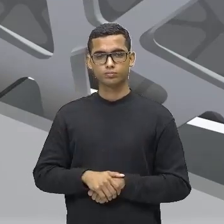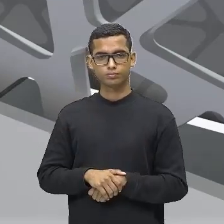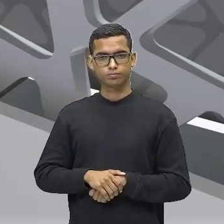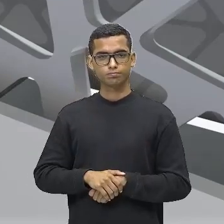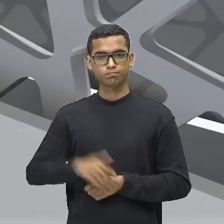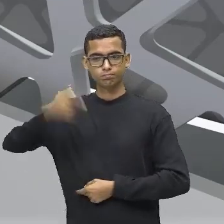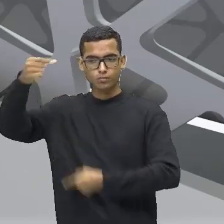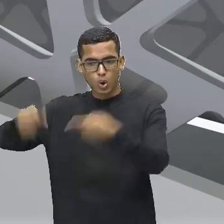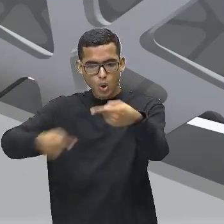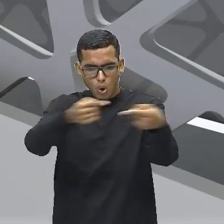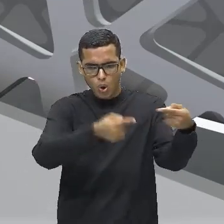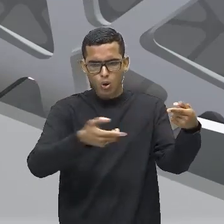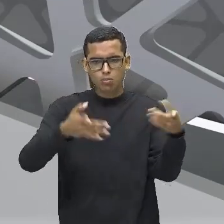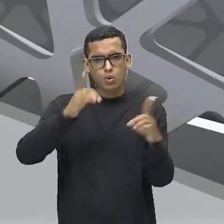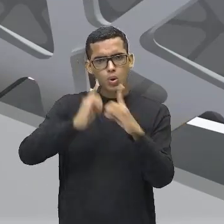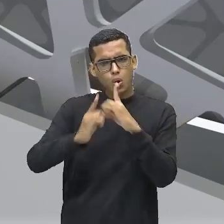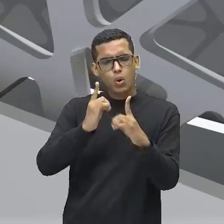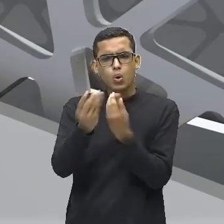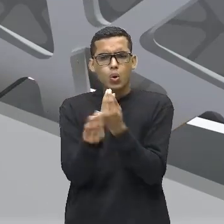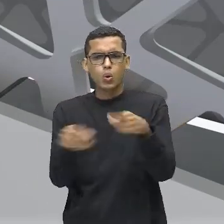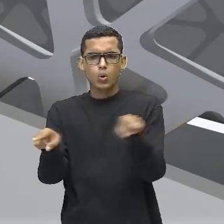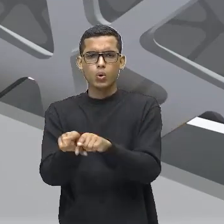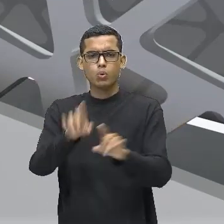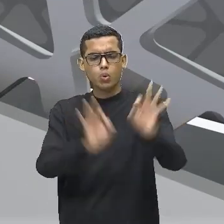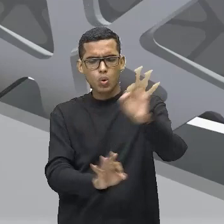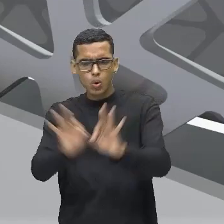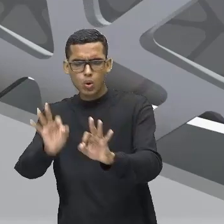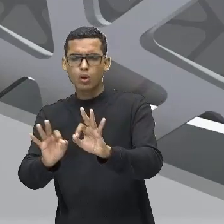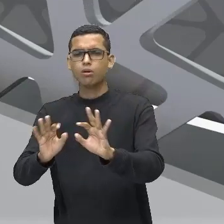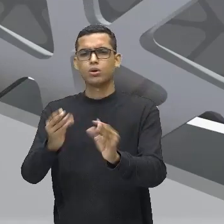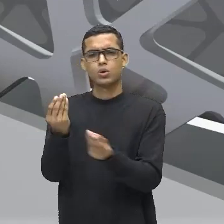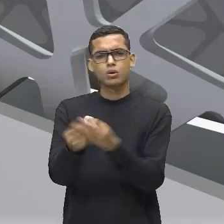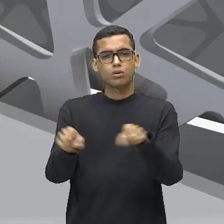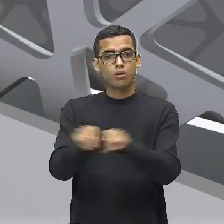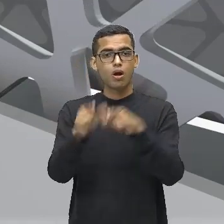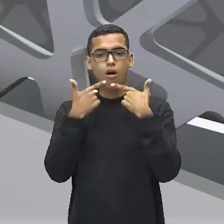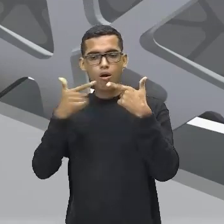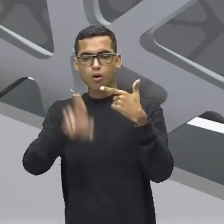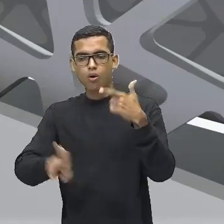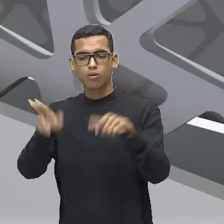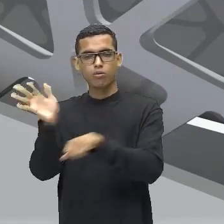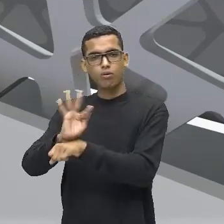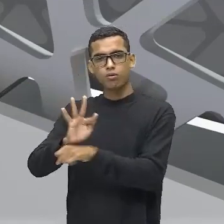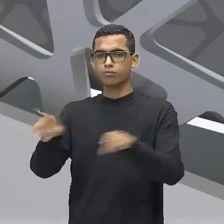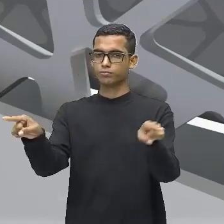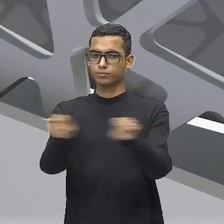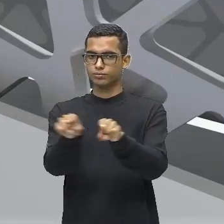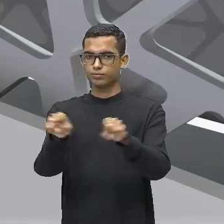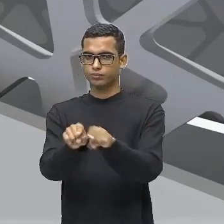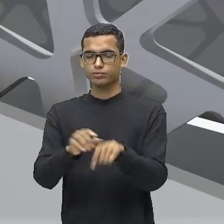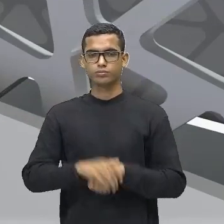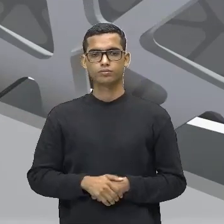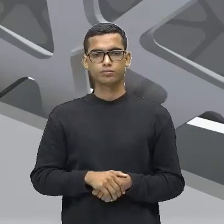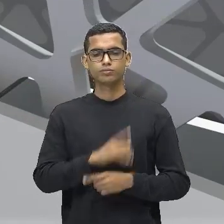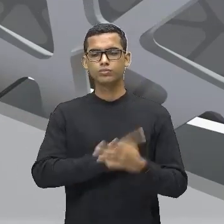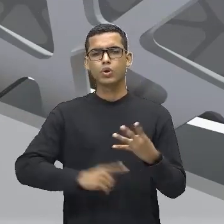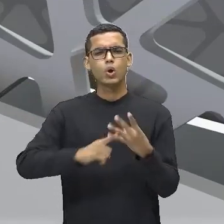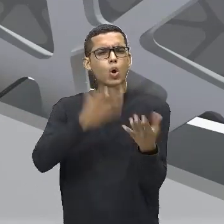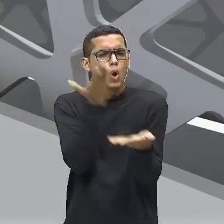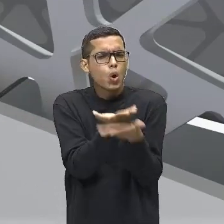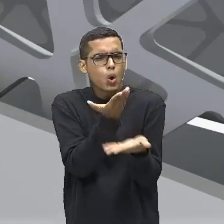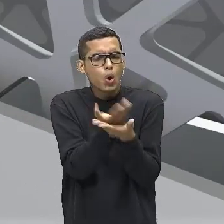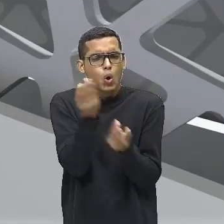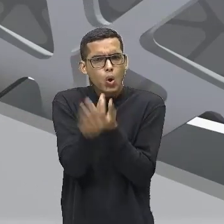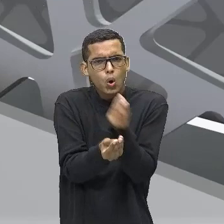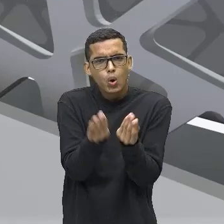debate, como ele é organizado, como ele é desenvolvido, a linguagem que é empregada e também estudamos a forma como ele